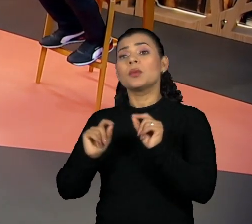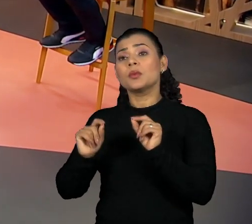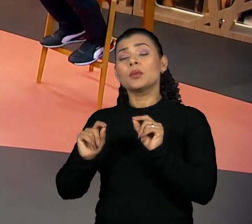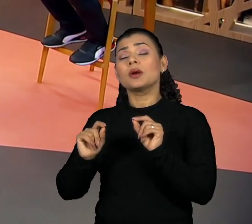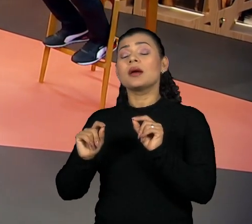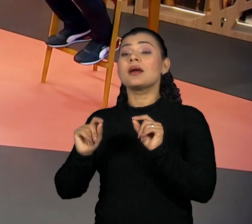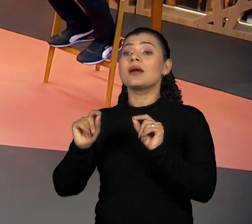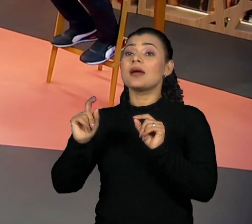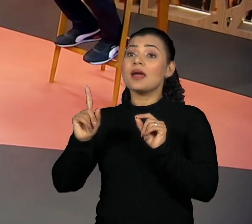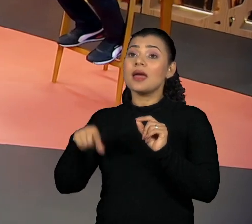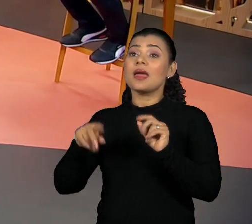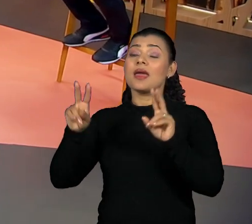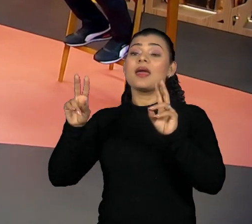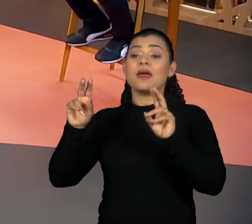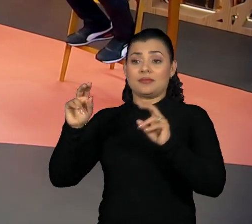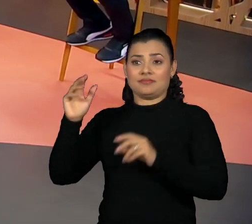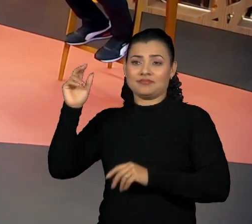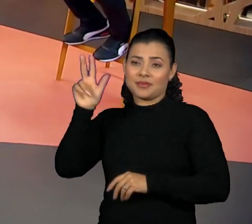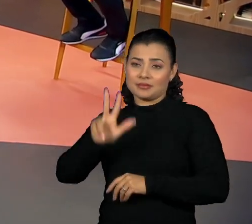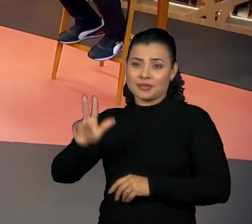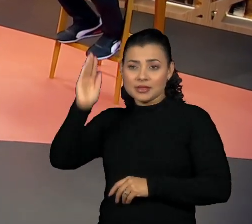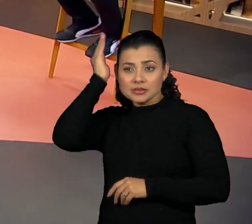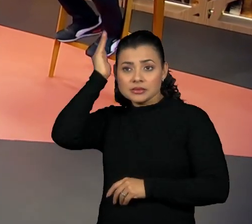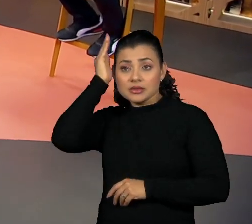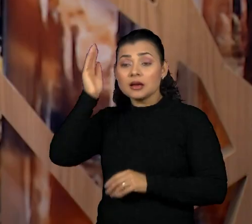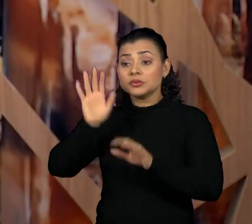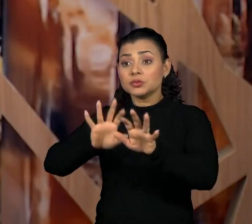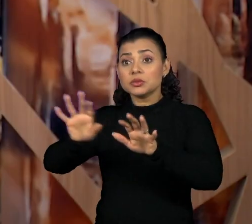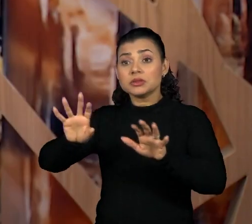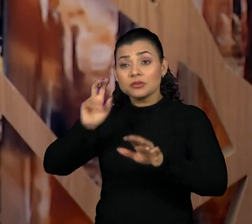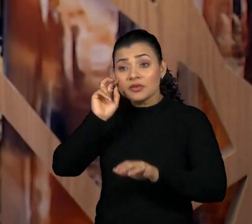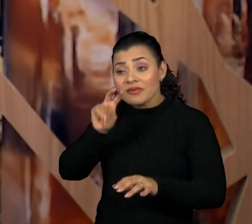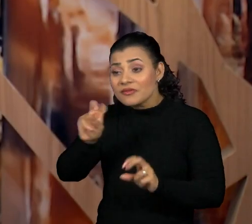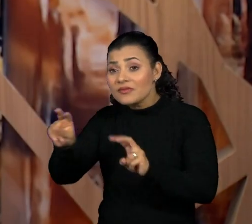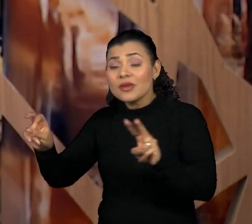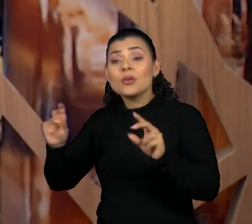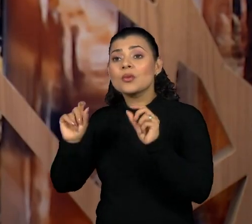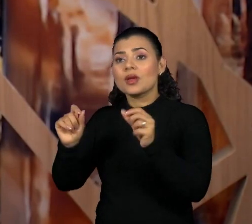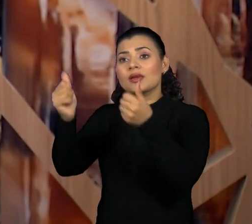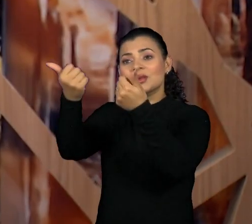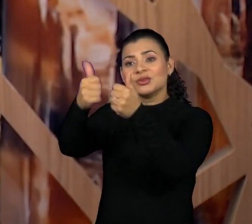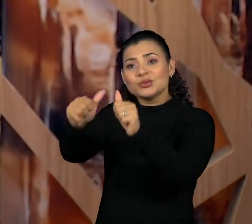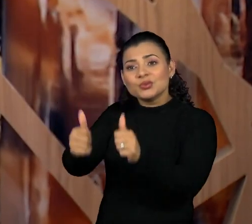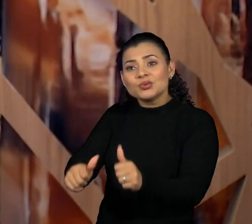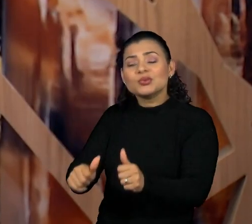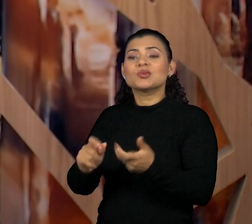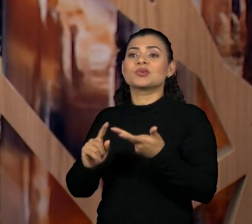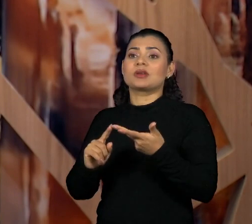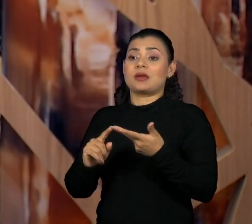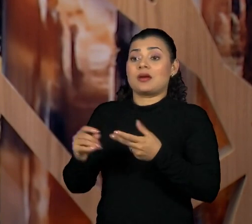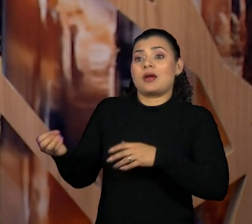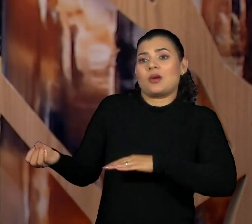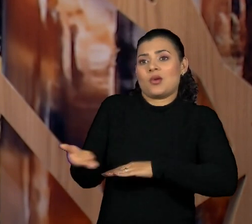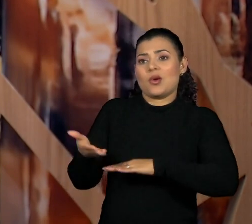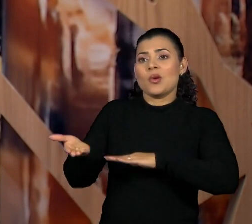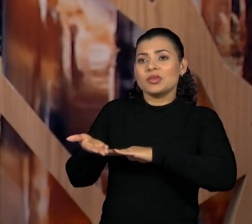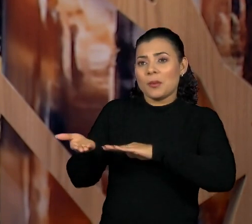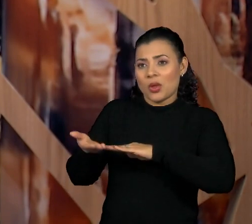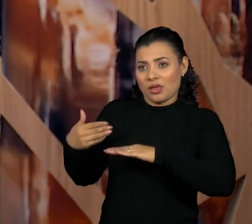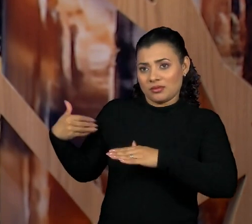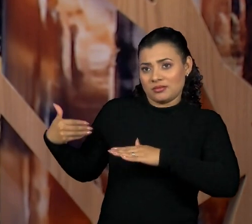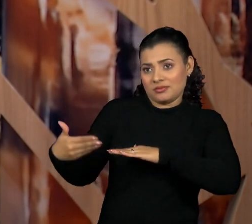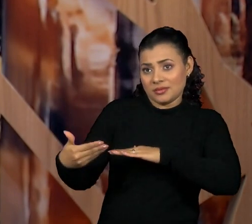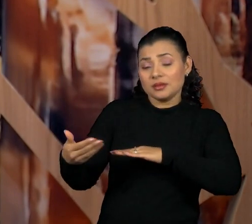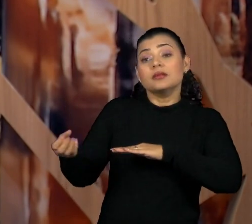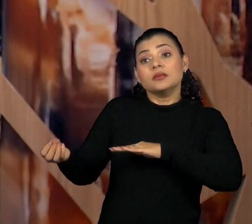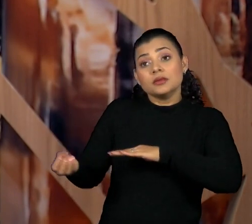a Brasis, lá você vai ter o contato com a escultura contemporânea e